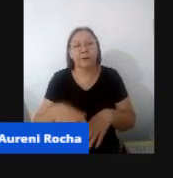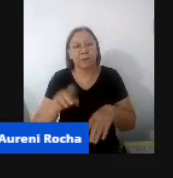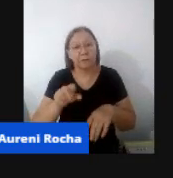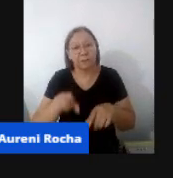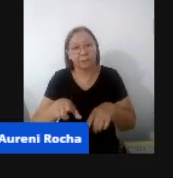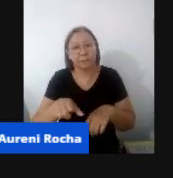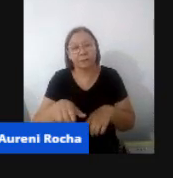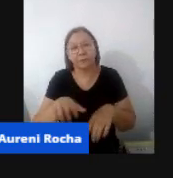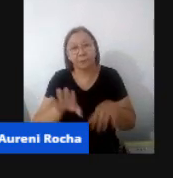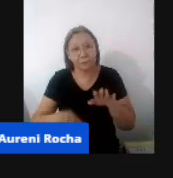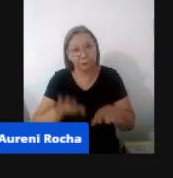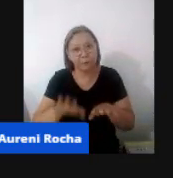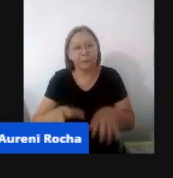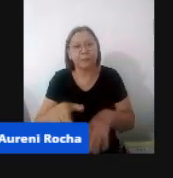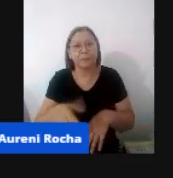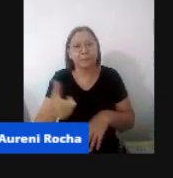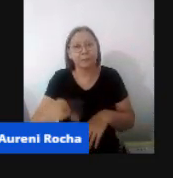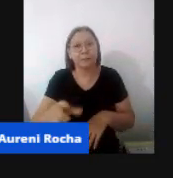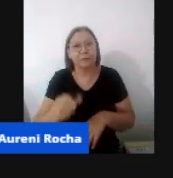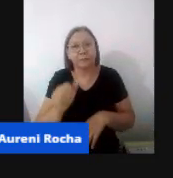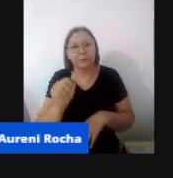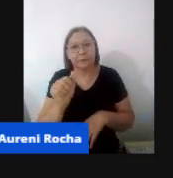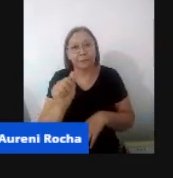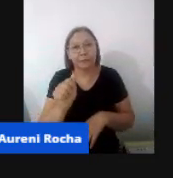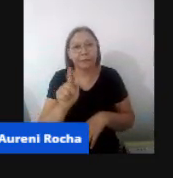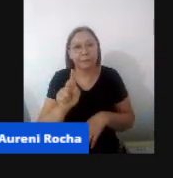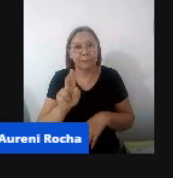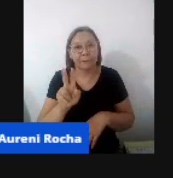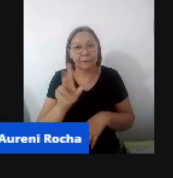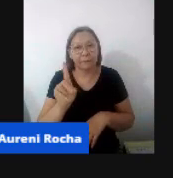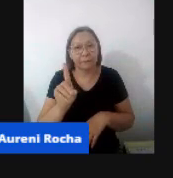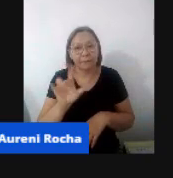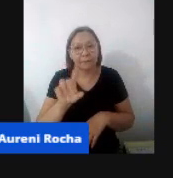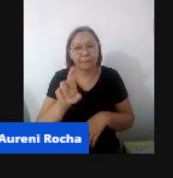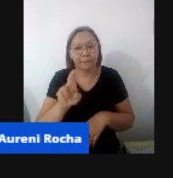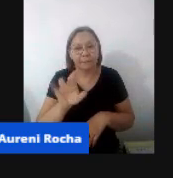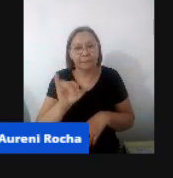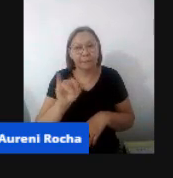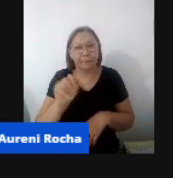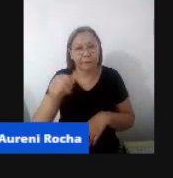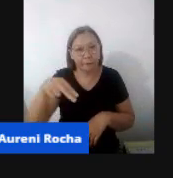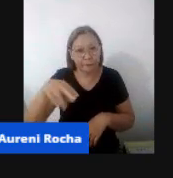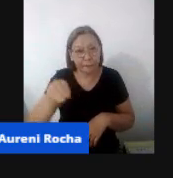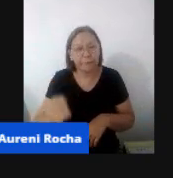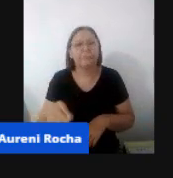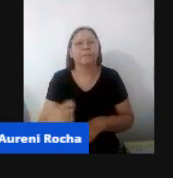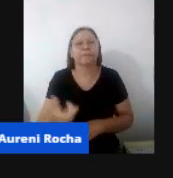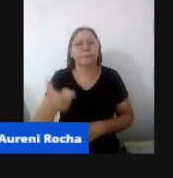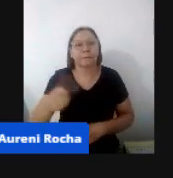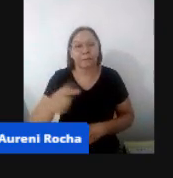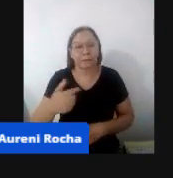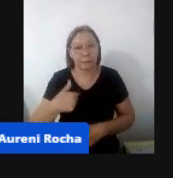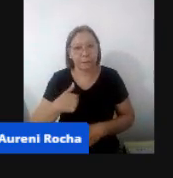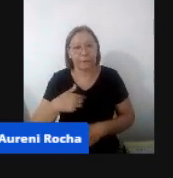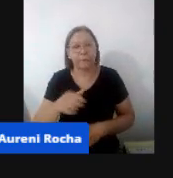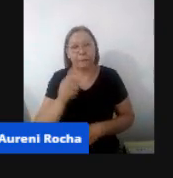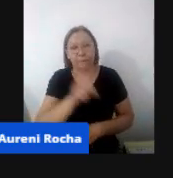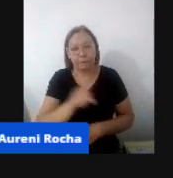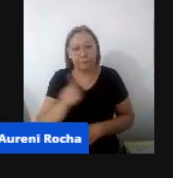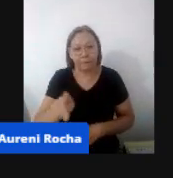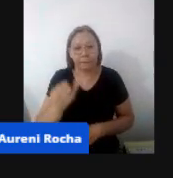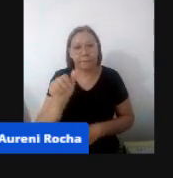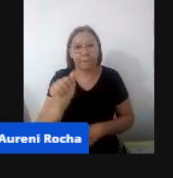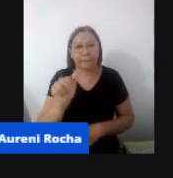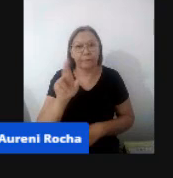professor Adriano, eu, Aguinaldo, que estou com vocês hoje mais uma vez. Nós temos o professor Arildo, temos também a